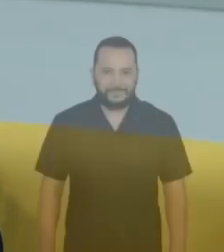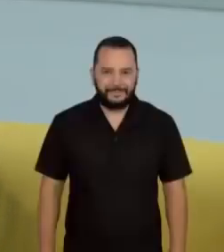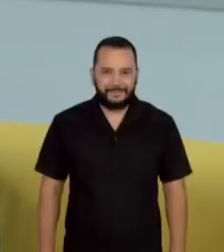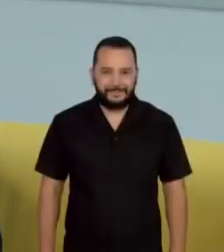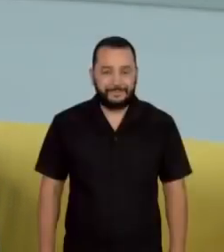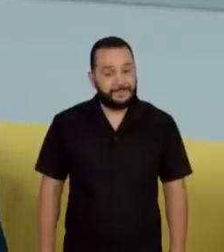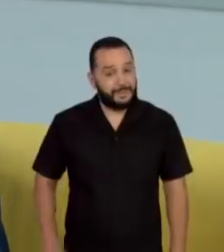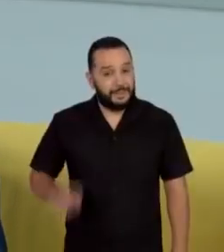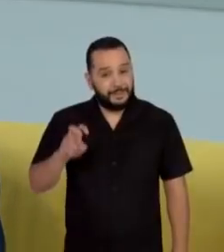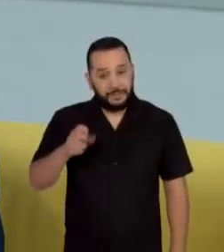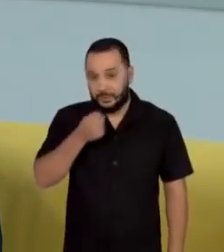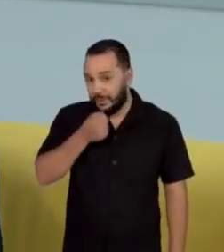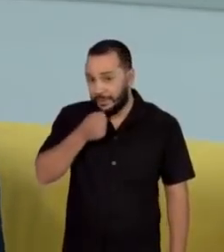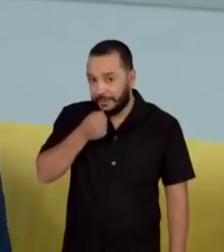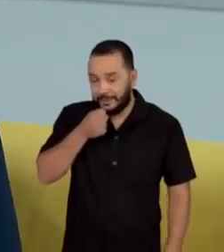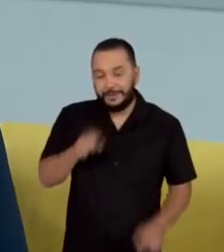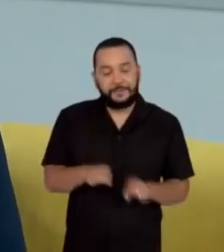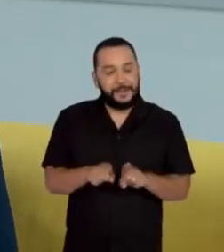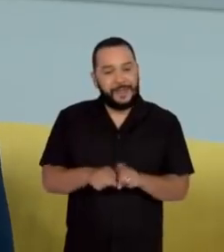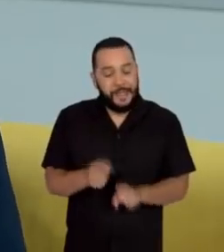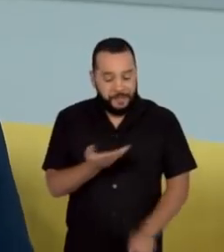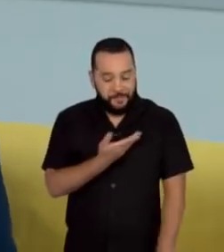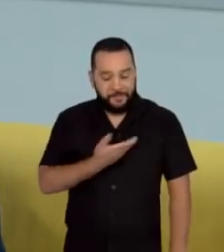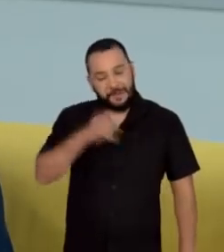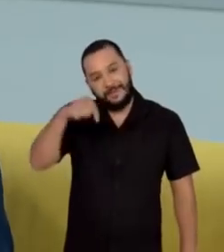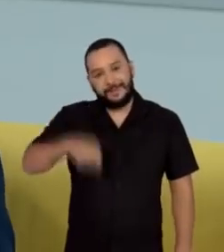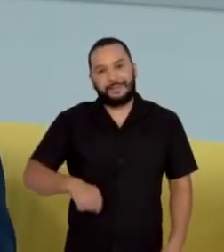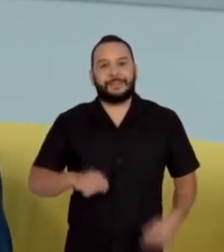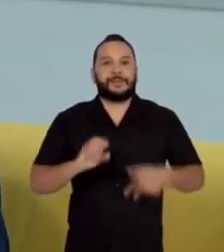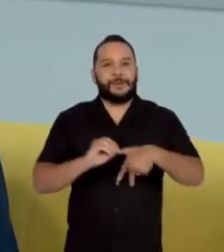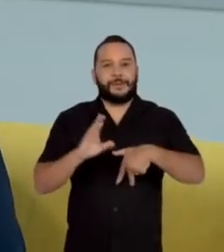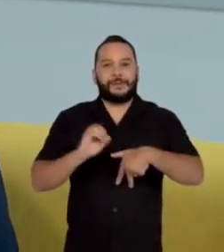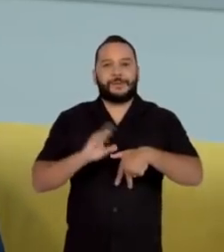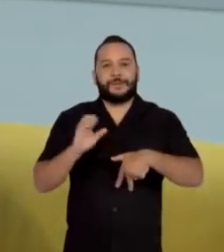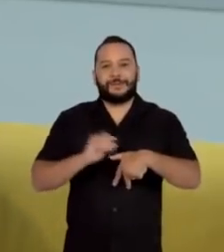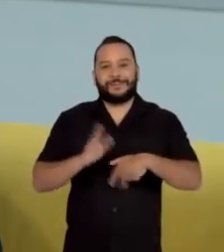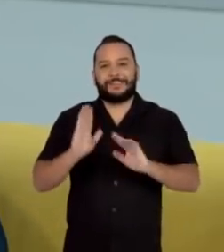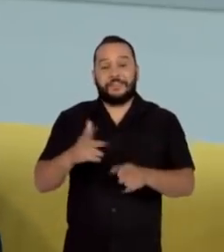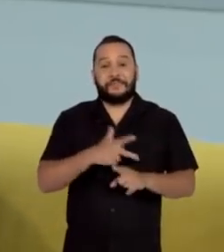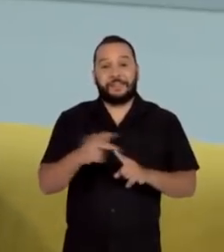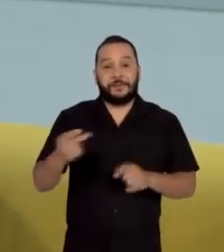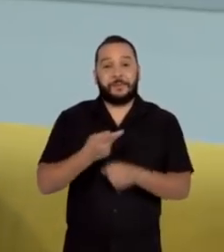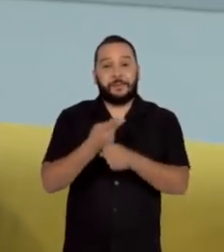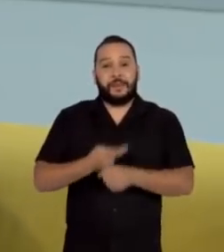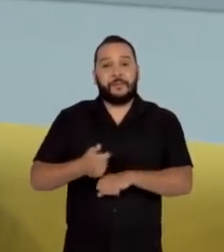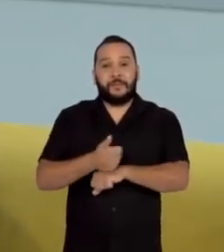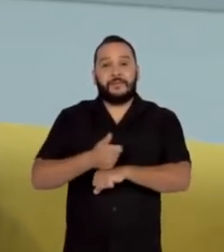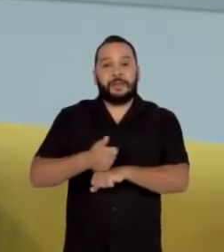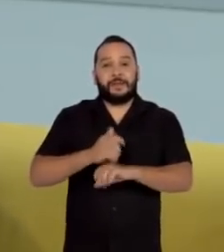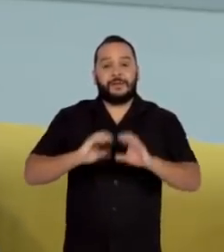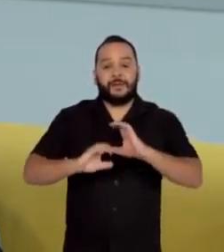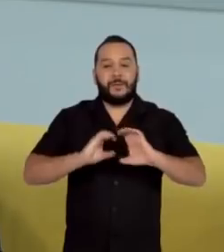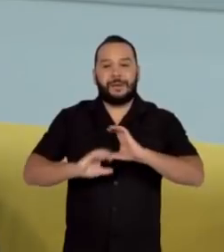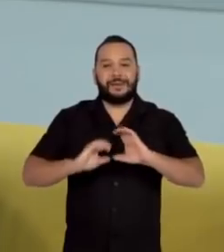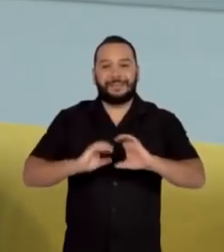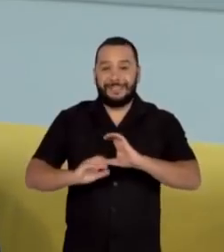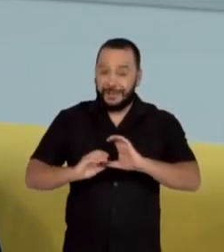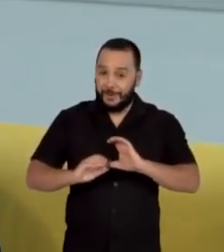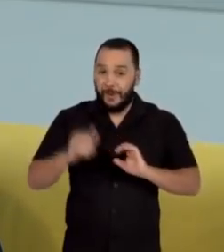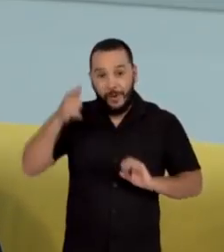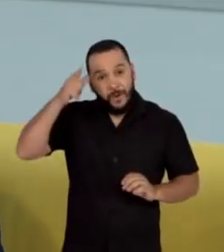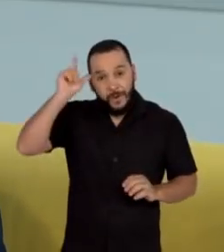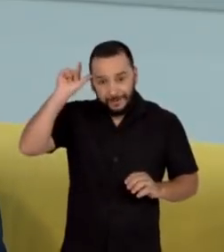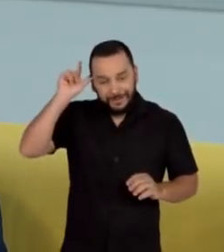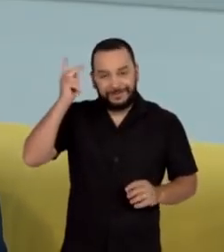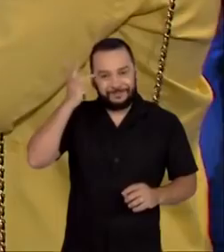Cinco jornalistas e colegas aqui da TV Cultura foram vencedores do Prêmio Especialista da Comunicação, realizado